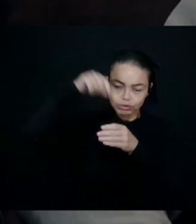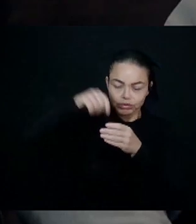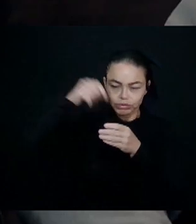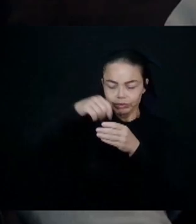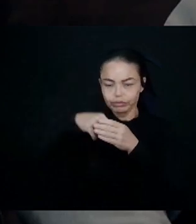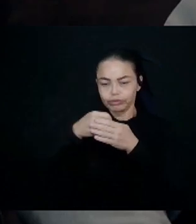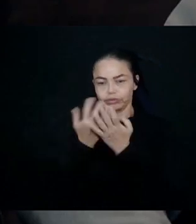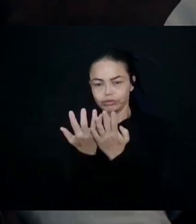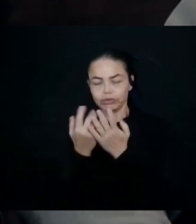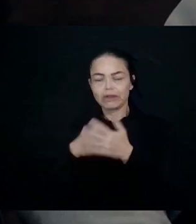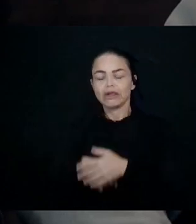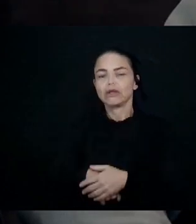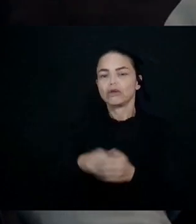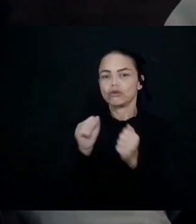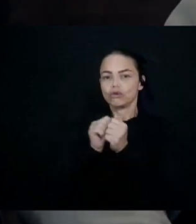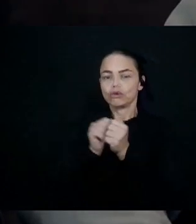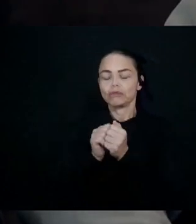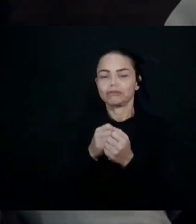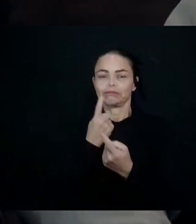essas figurinhas raras,